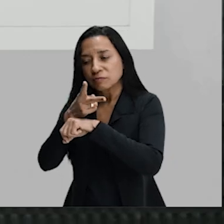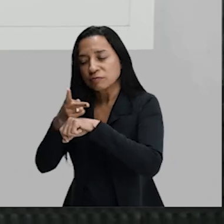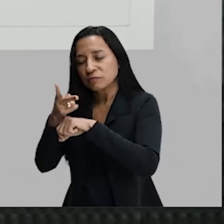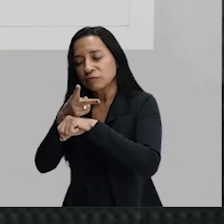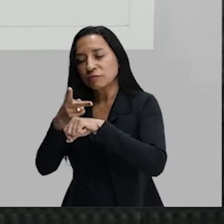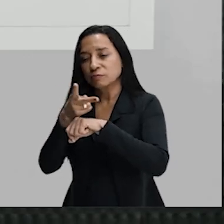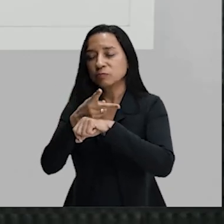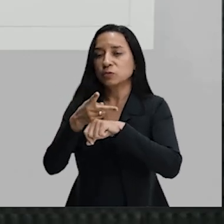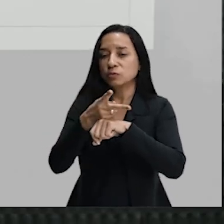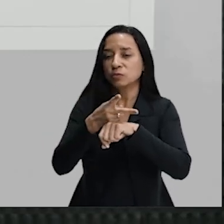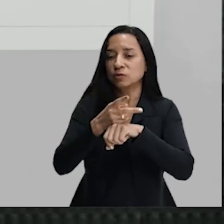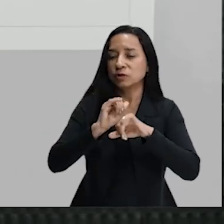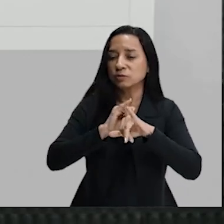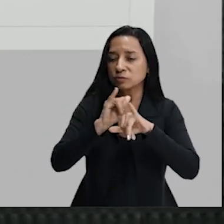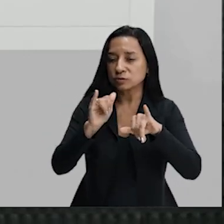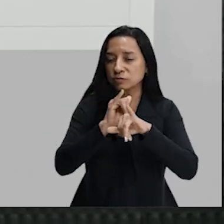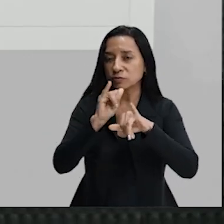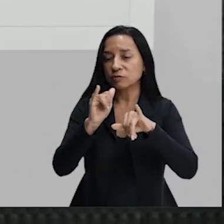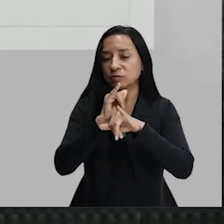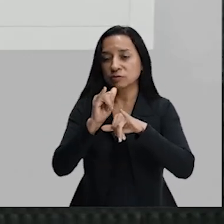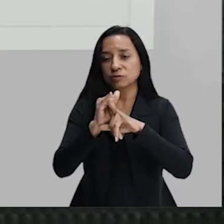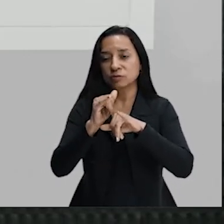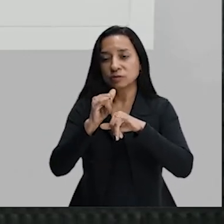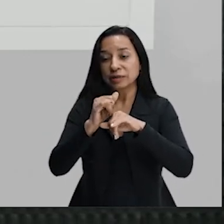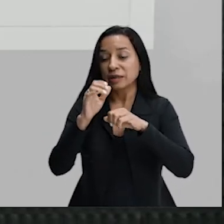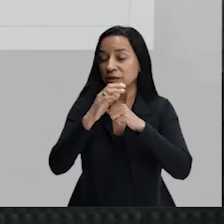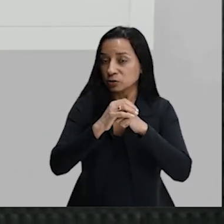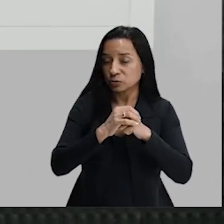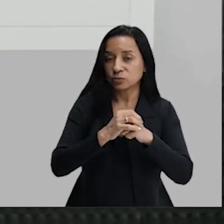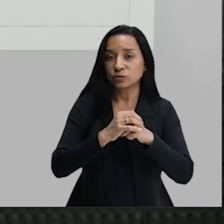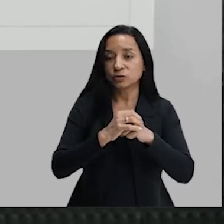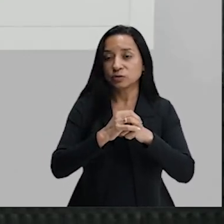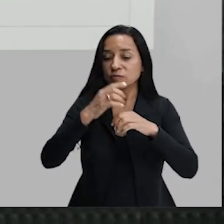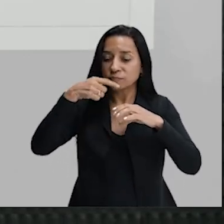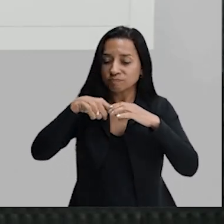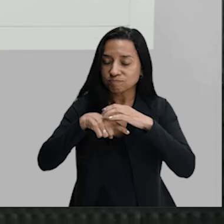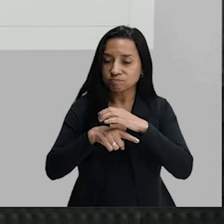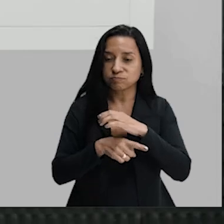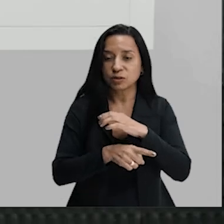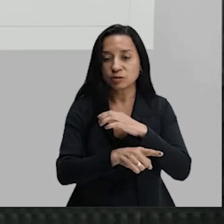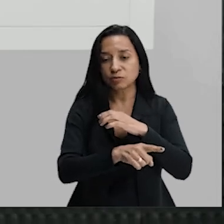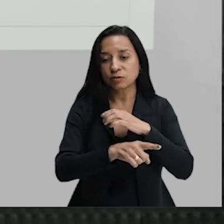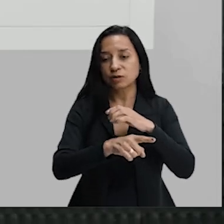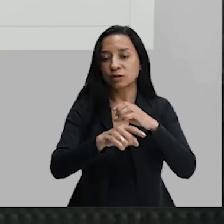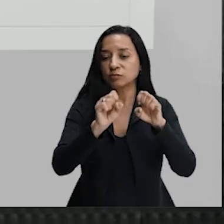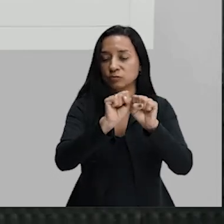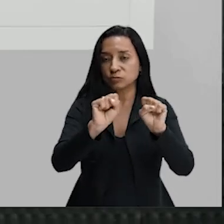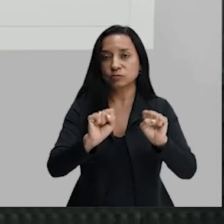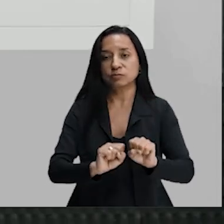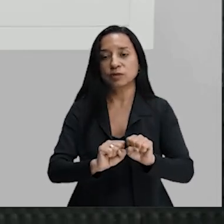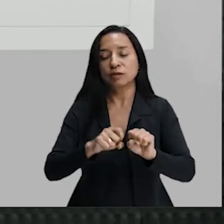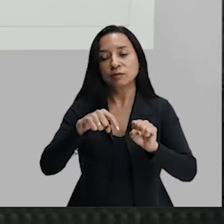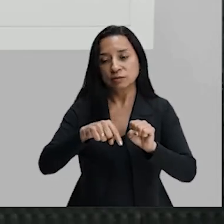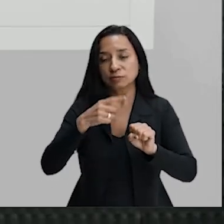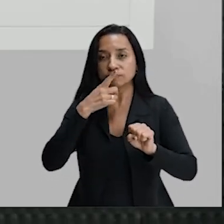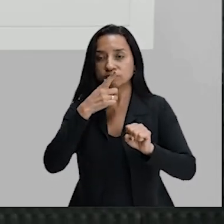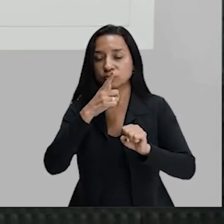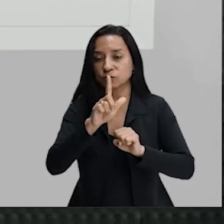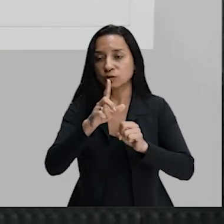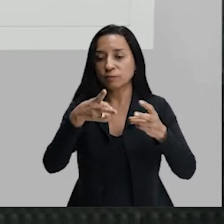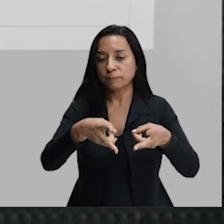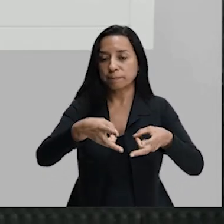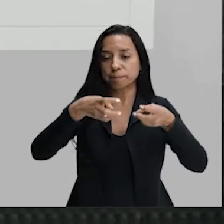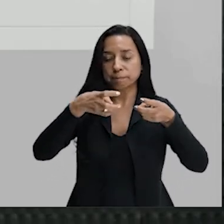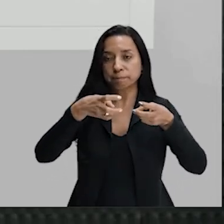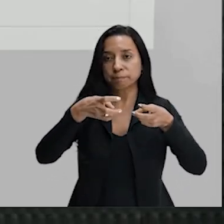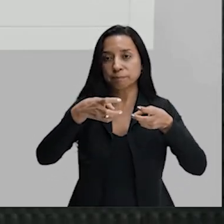o âmago da questão, ou seja, você vai mergulhar profundamente dentro do sistema e ali você consegue